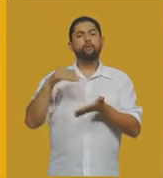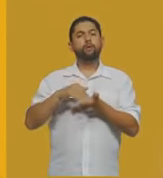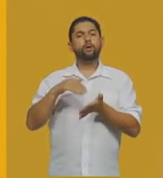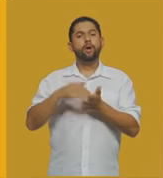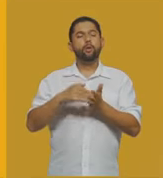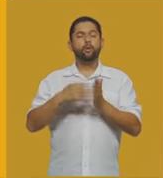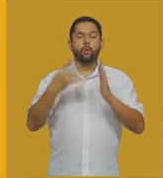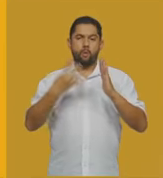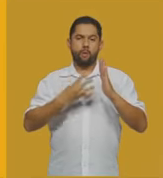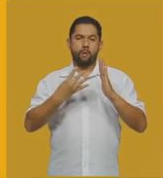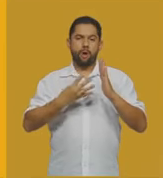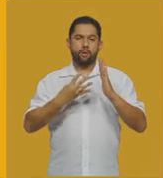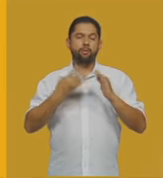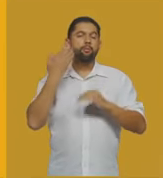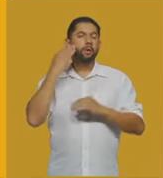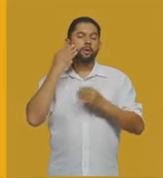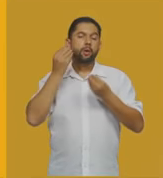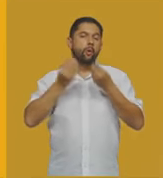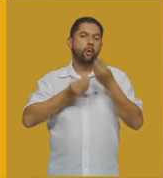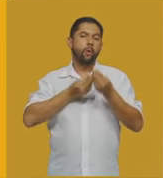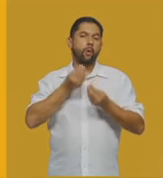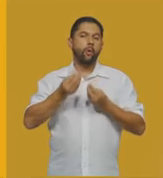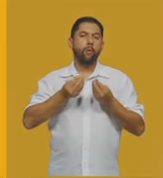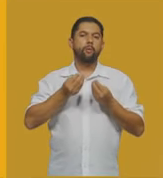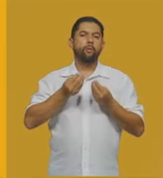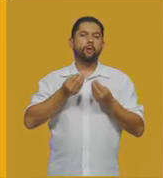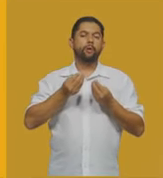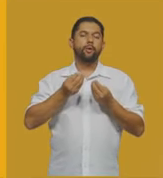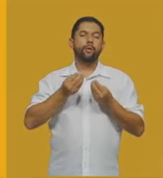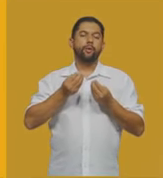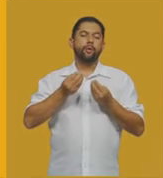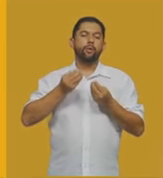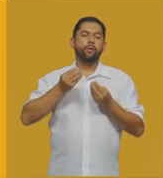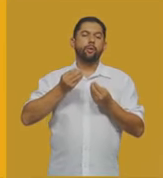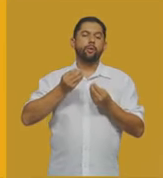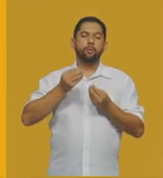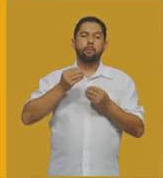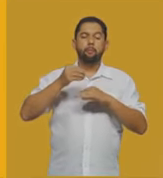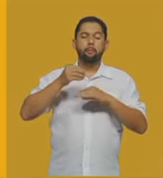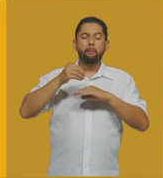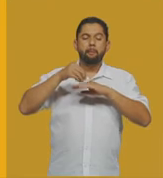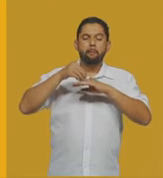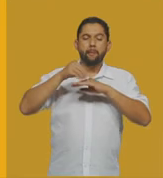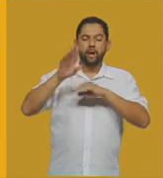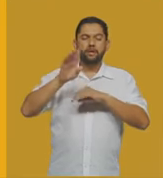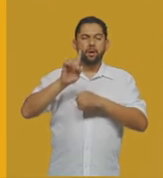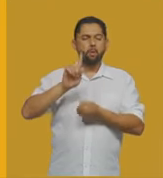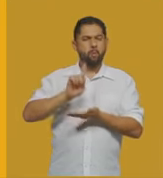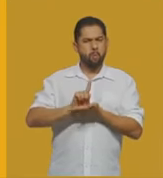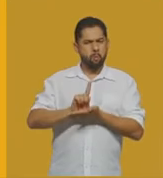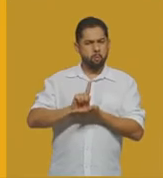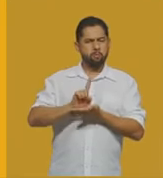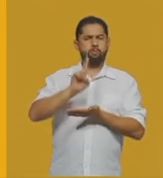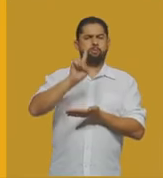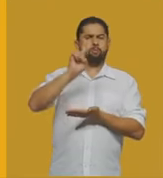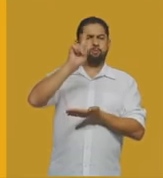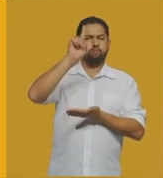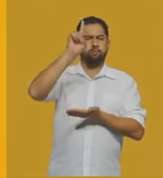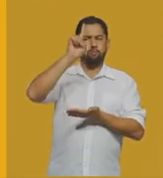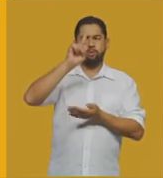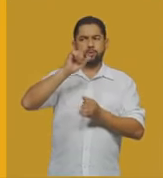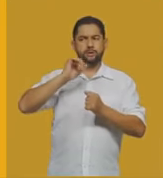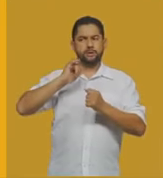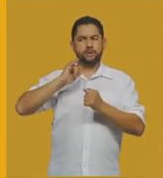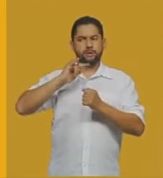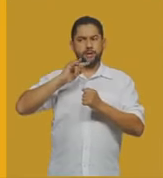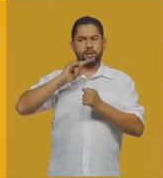gente entender como que os satélites são lançados ao espaço. Satélites que são usados para N funções. Eu